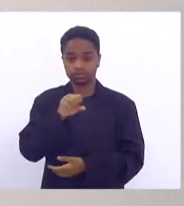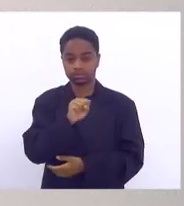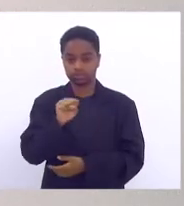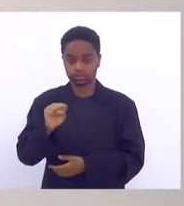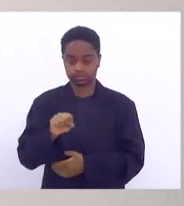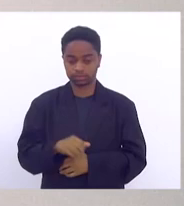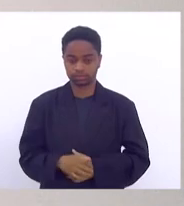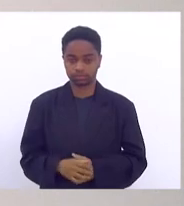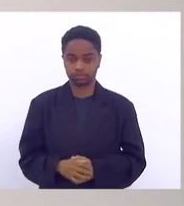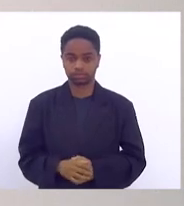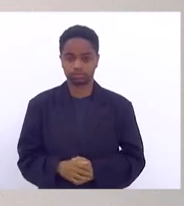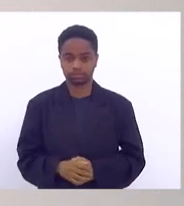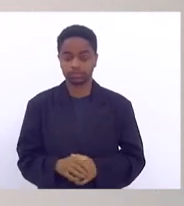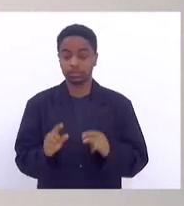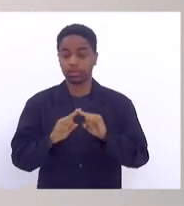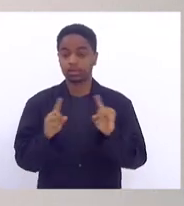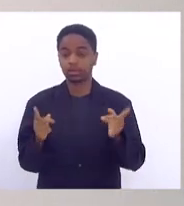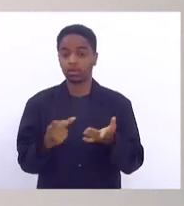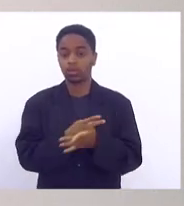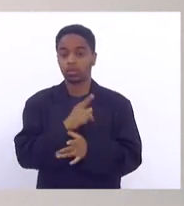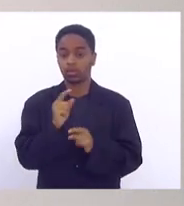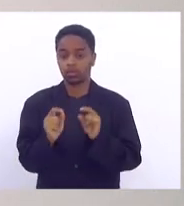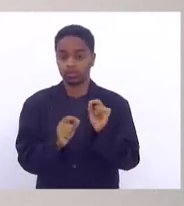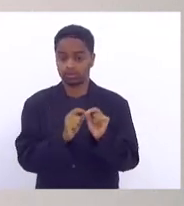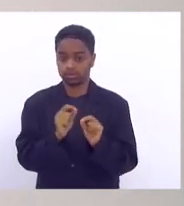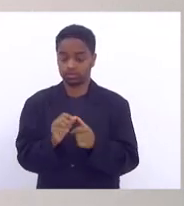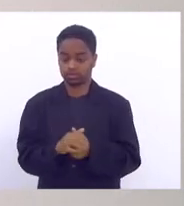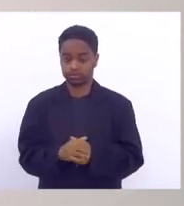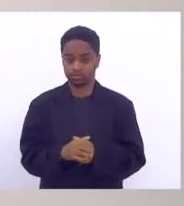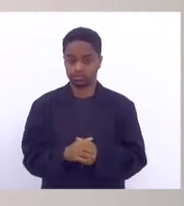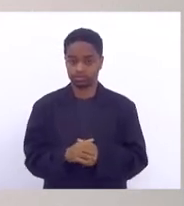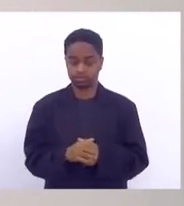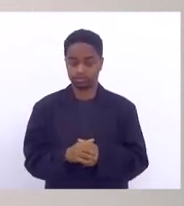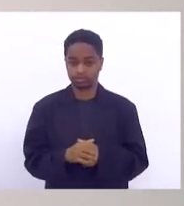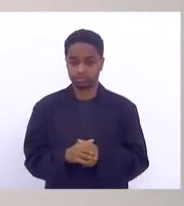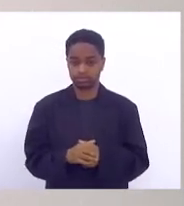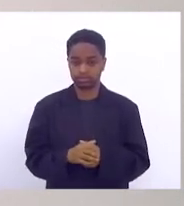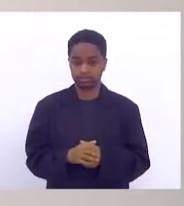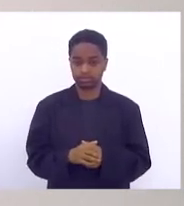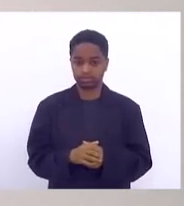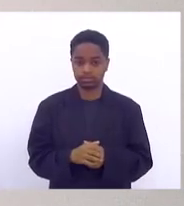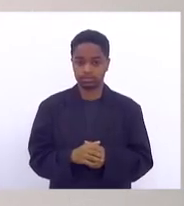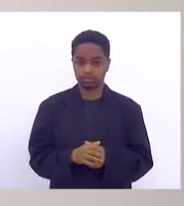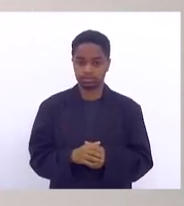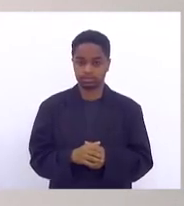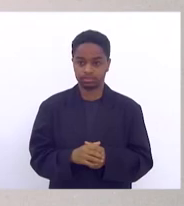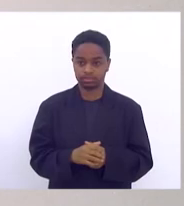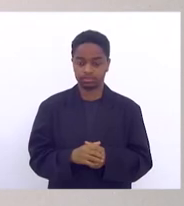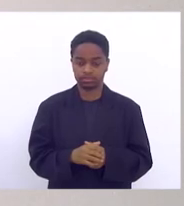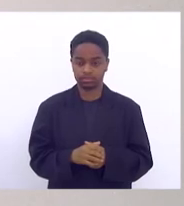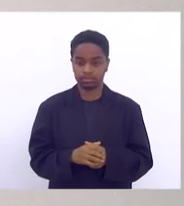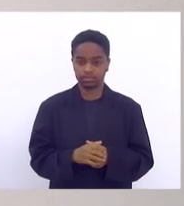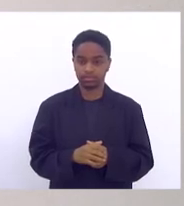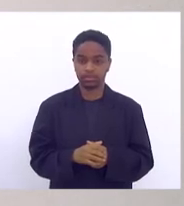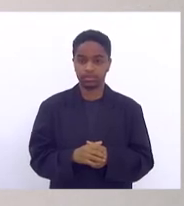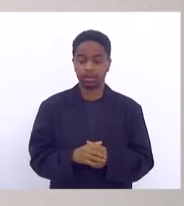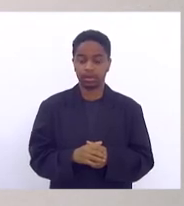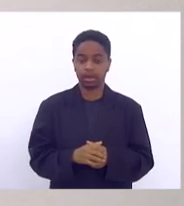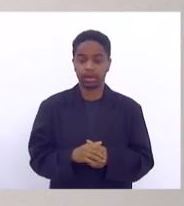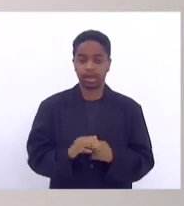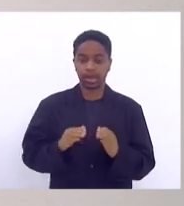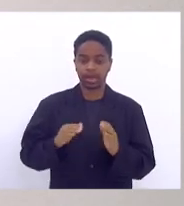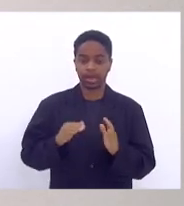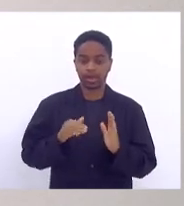1988 o que que acontece que a câmara dos deputados passa a ser